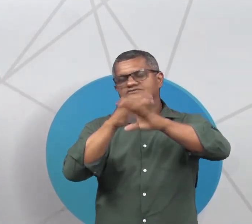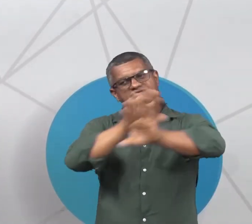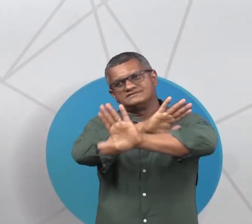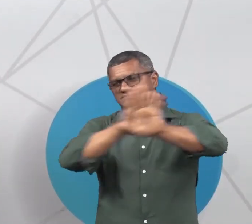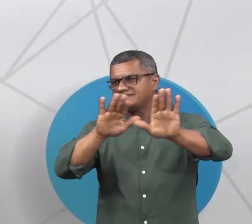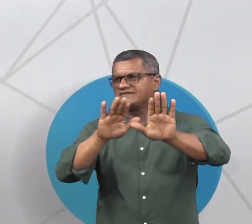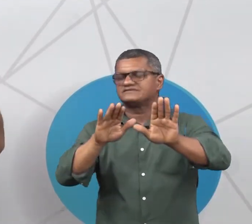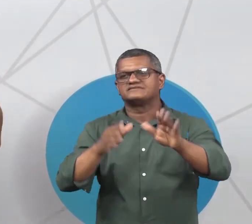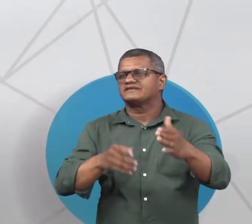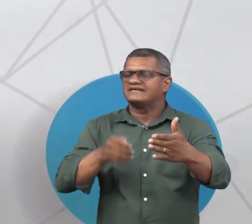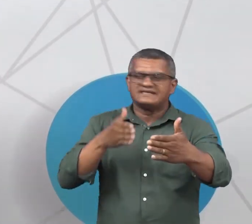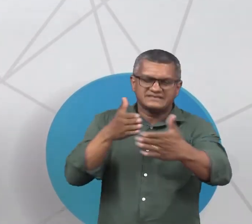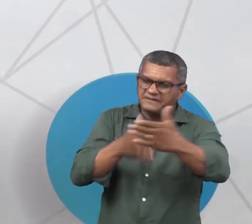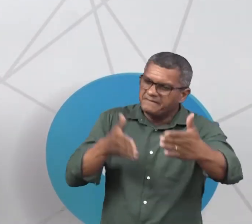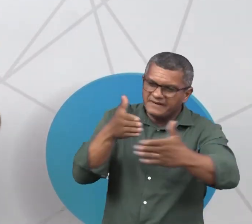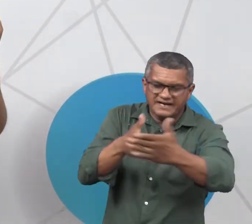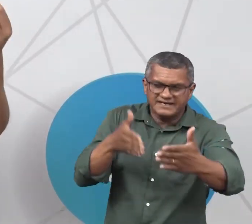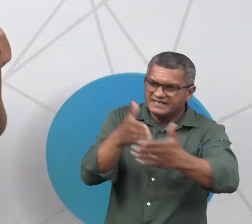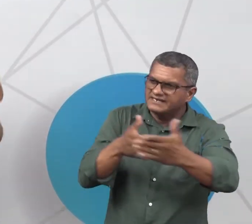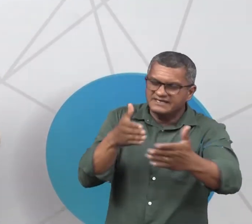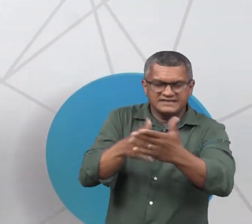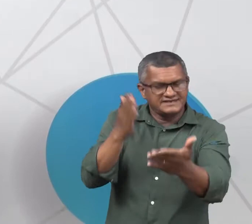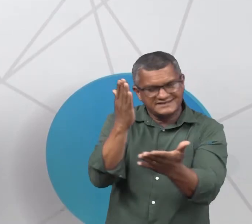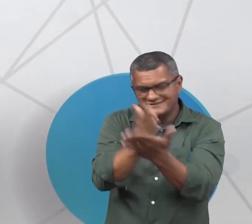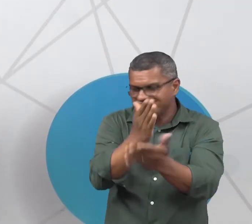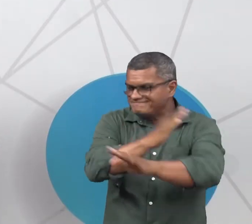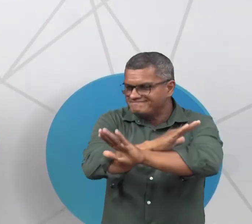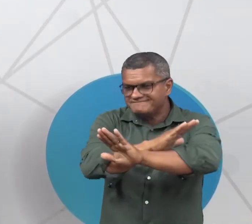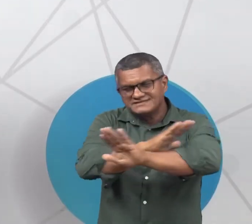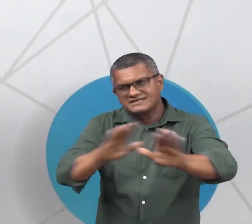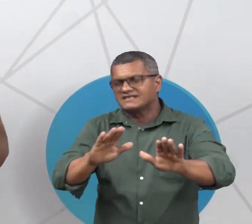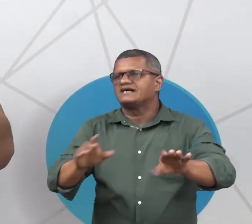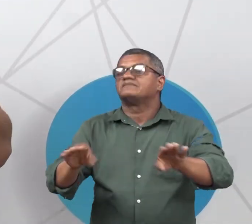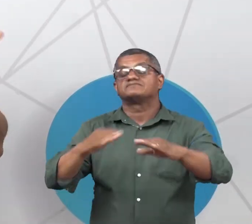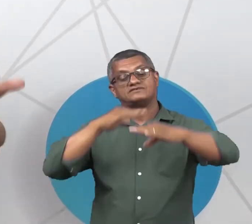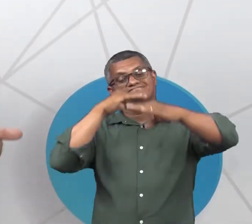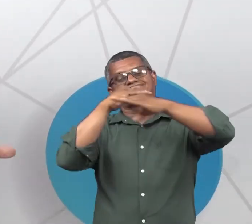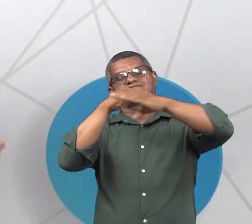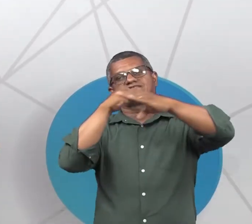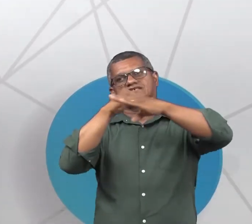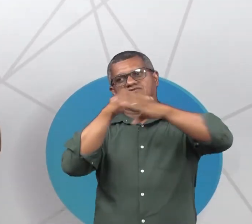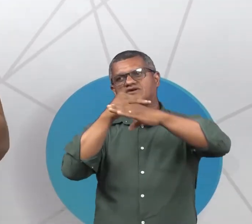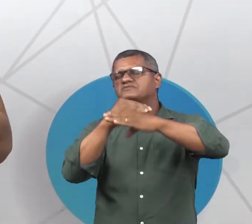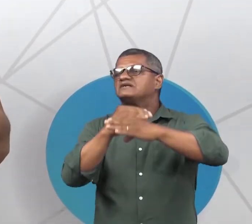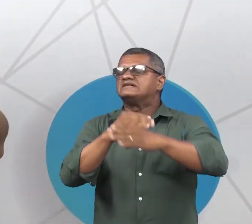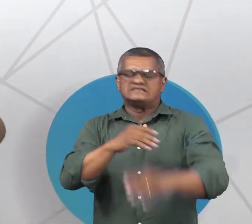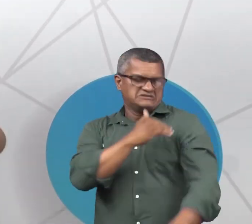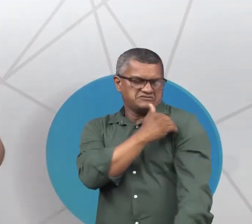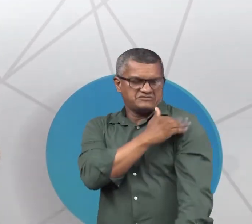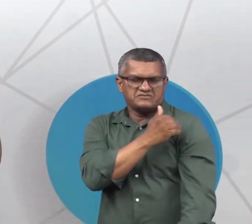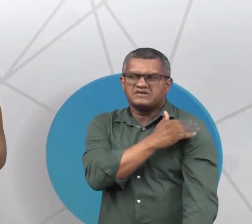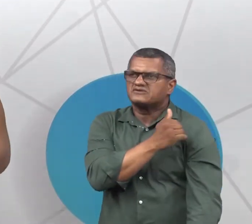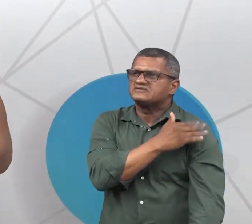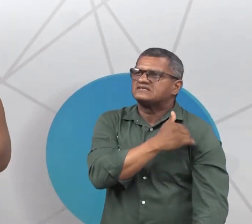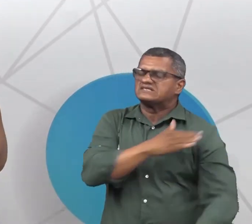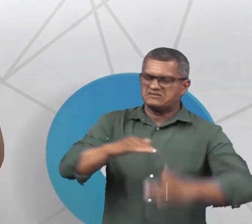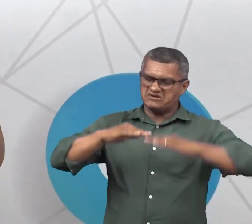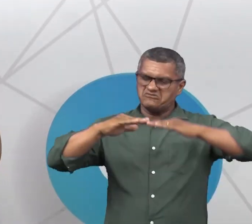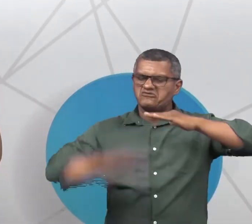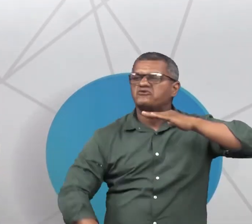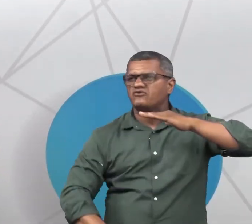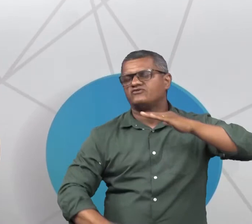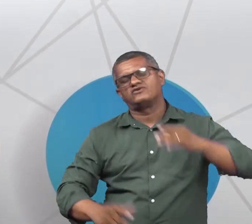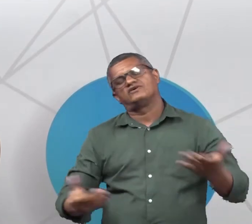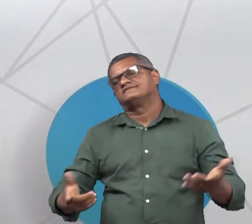essas barreiras que acabam apenas alimentando todo e qualquer preconceito e toda e qualquer